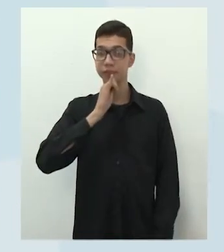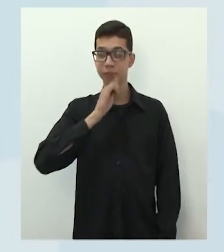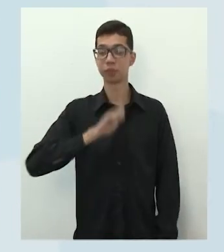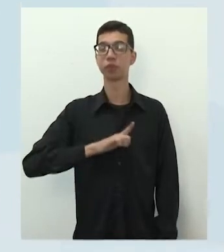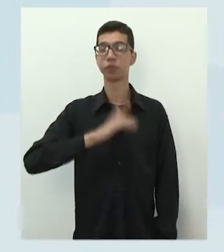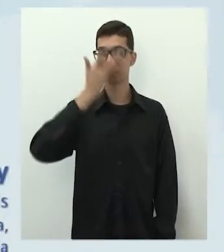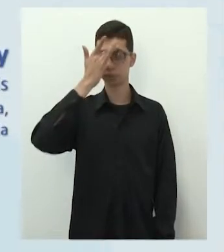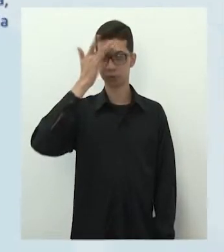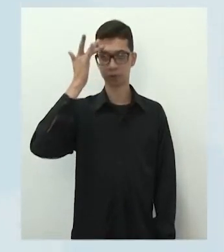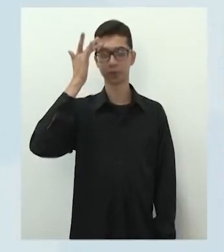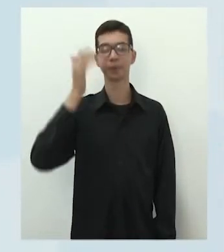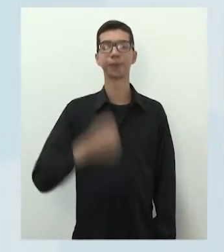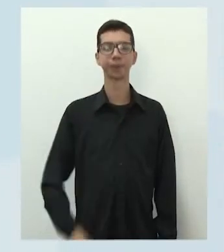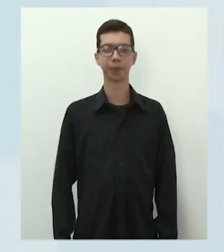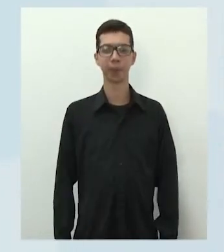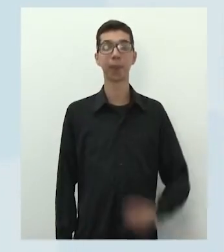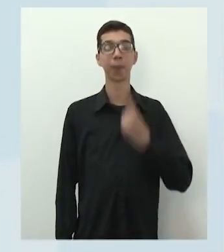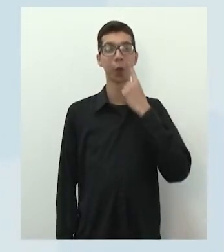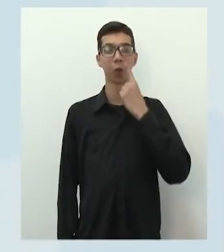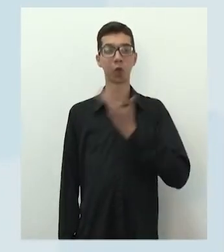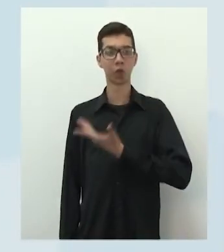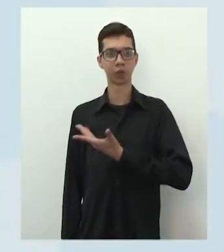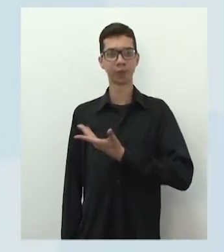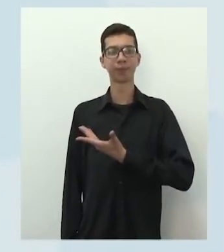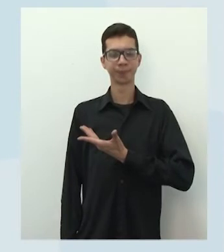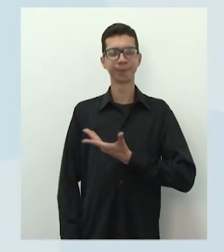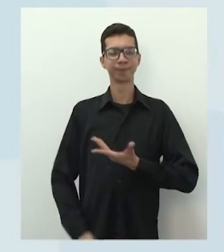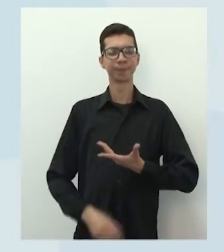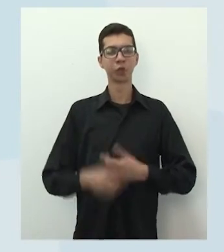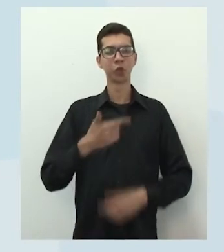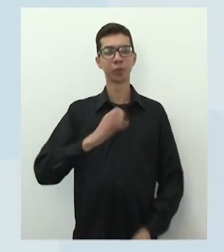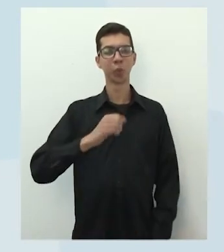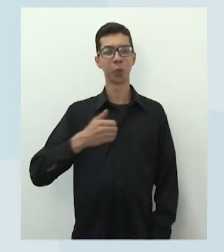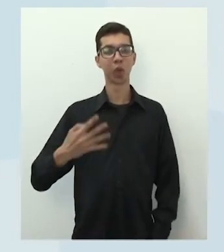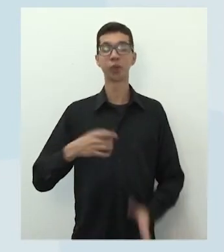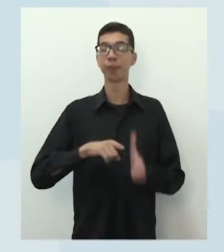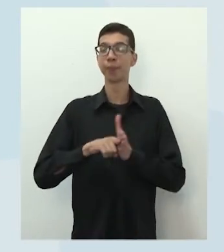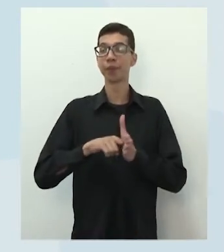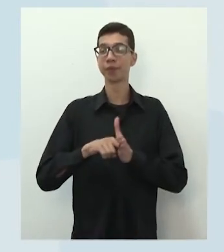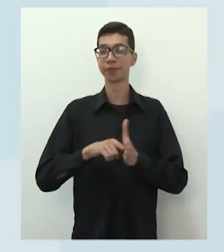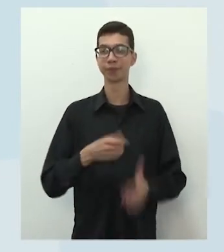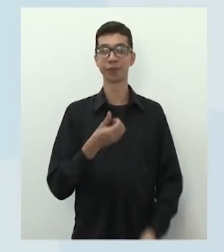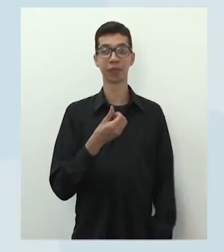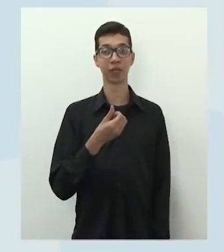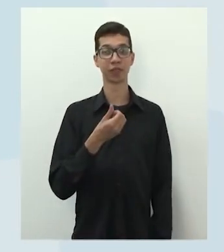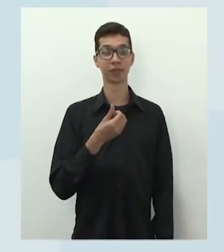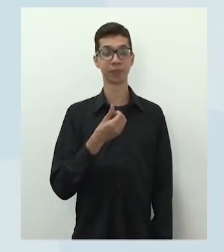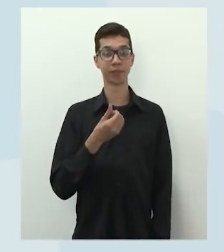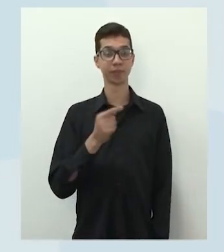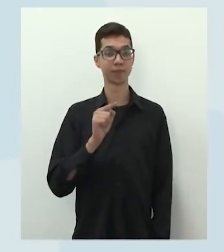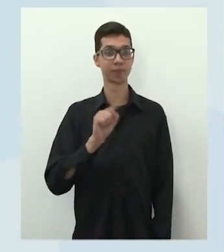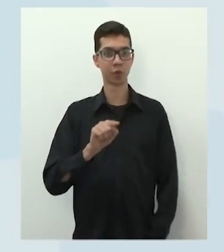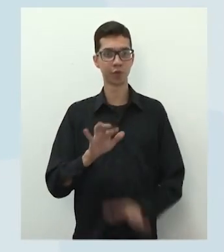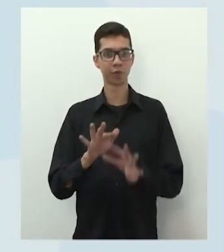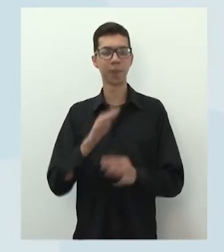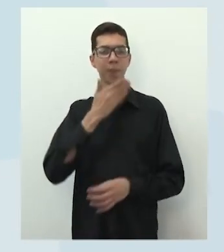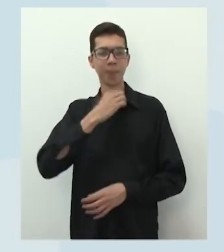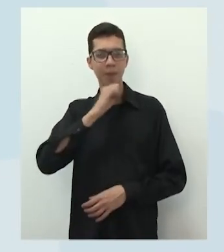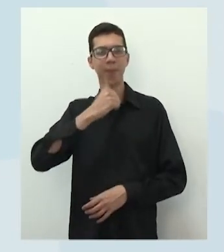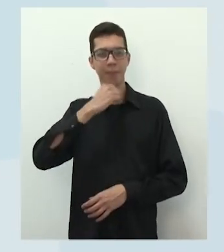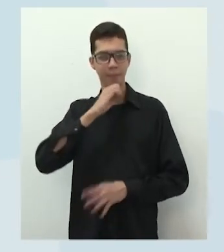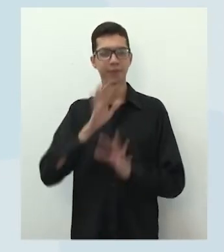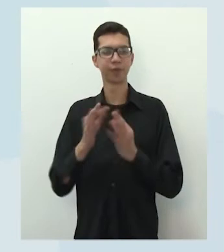todos nós, uma sociedade pós-moderna, que vivemos essa sociedade confessional. Parece que a gente precisa contar para